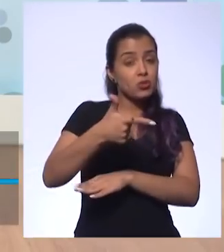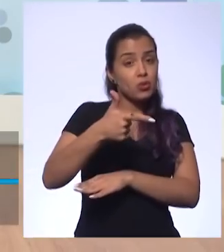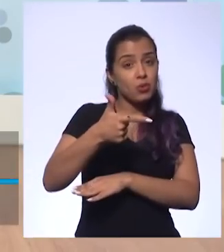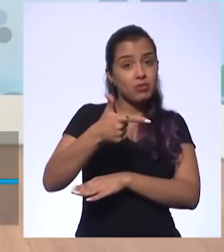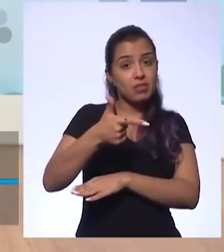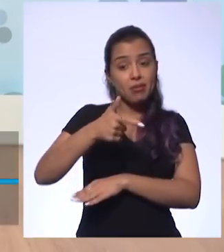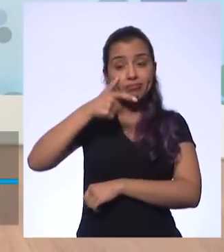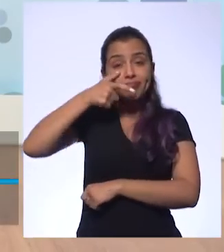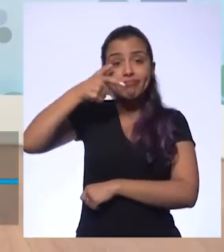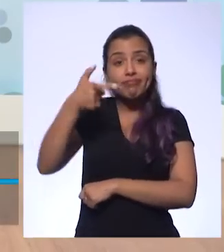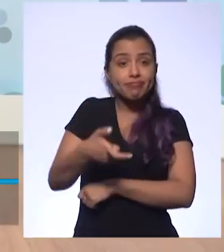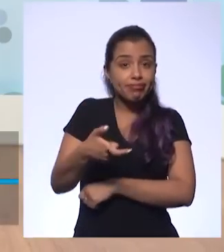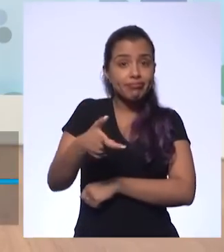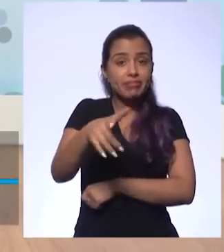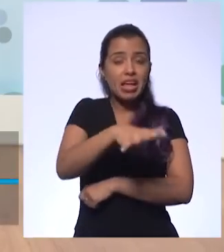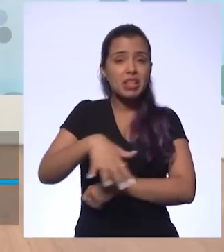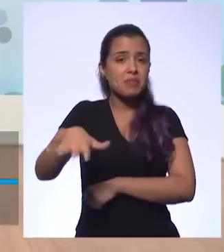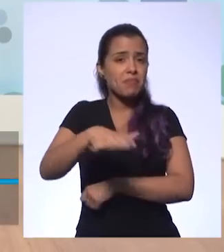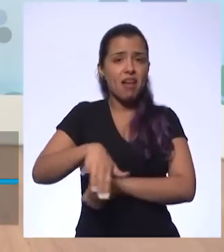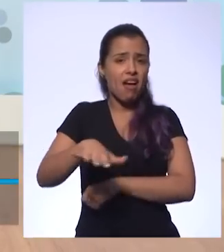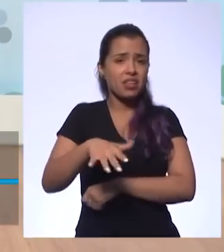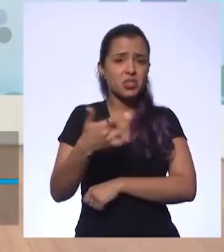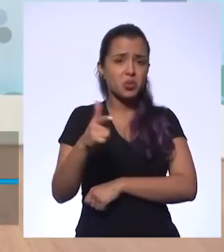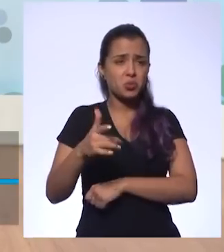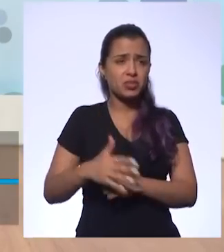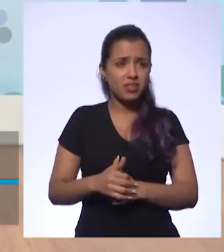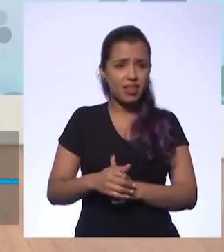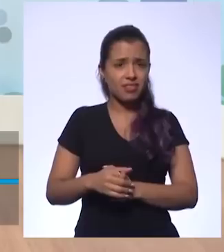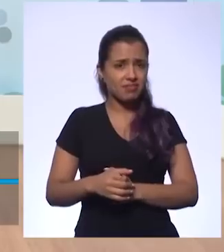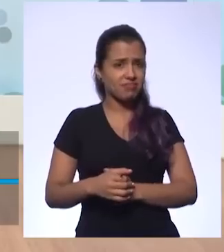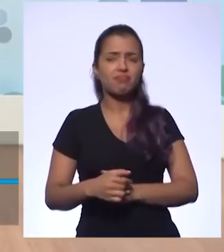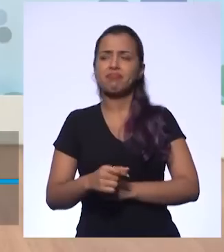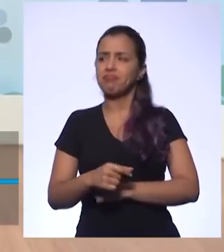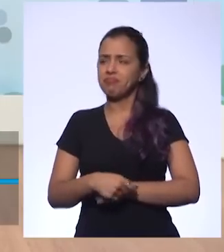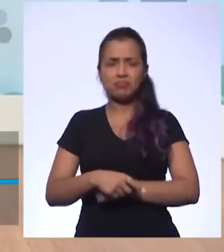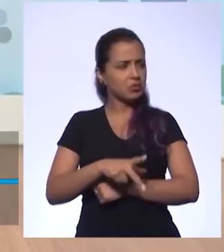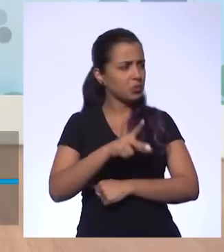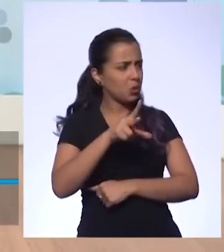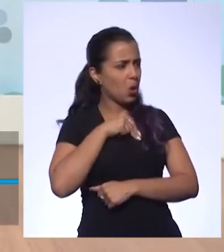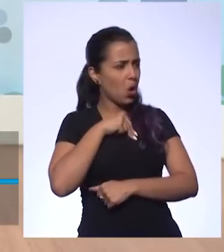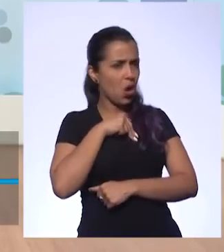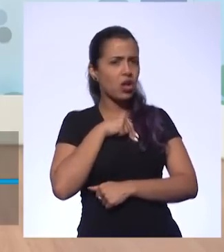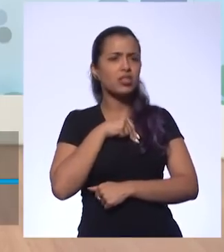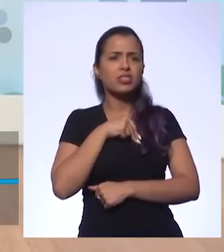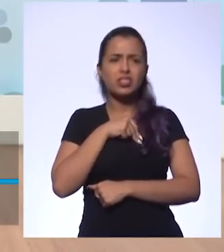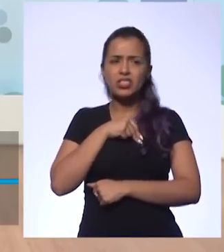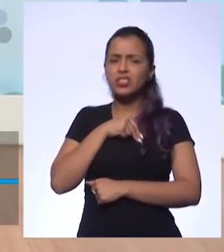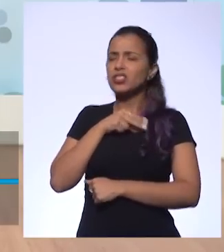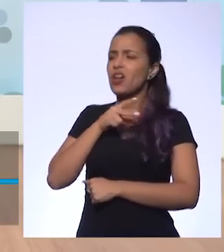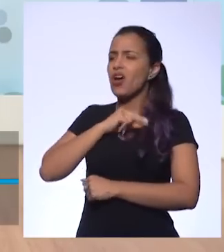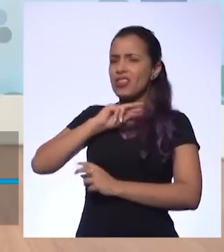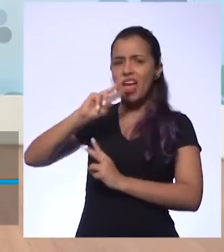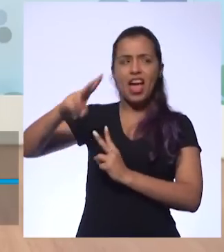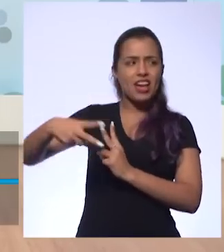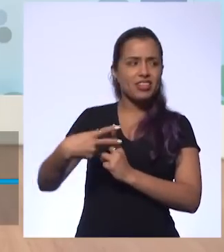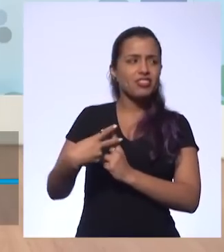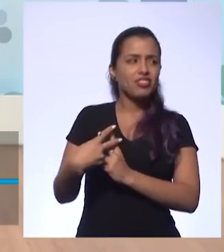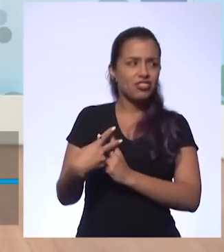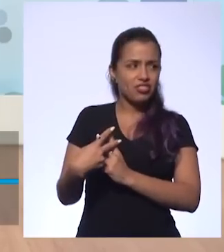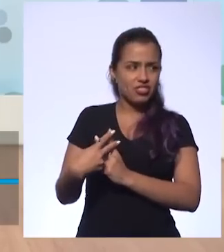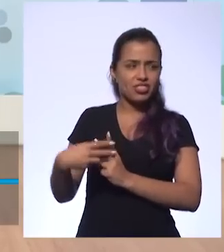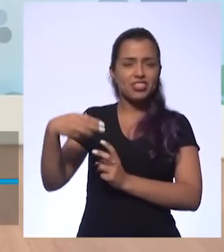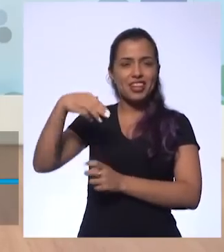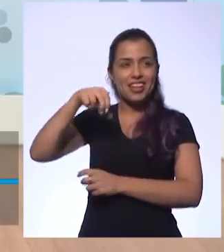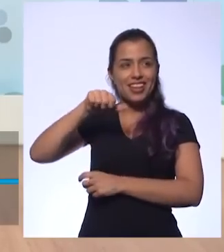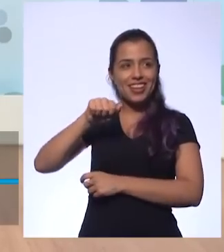de interesse pelos espaços da Isso é uma cidade. dissertação? Gente, olha, Não, peraí, coloca, faz a hashtag. O oráculo, Marcos cadê a hashtag?